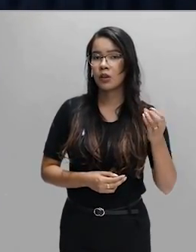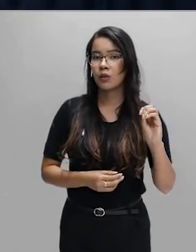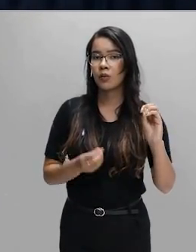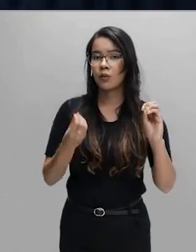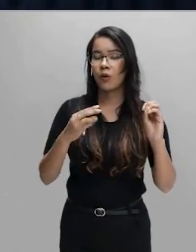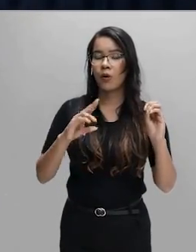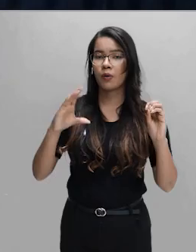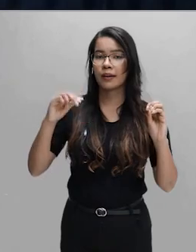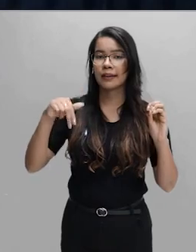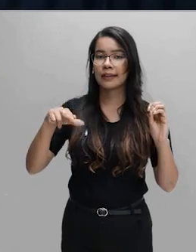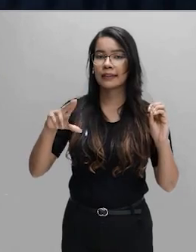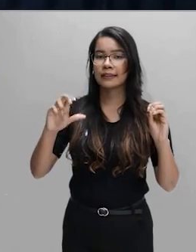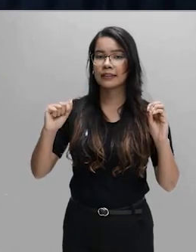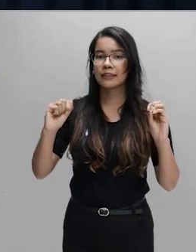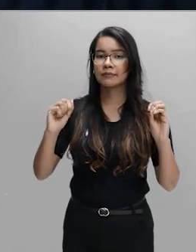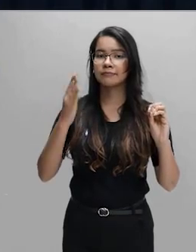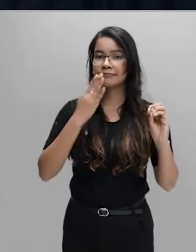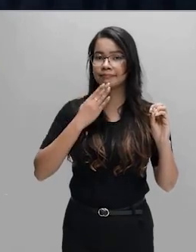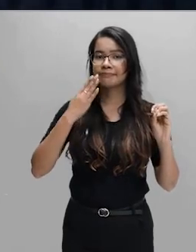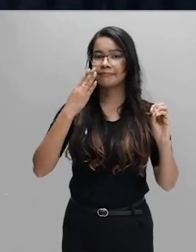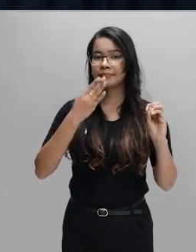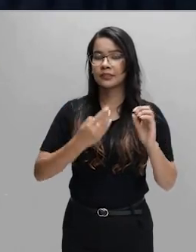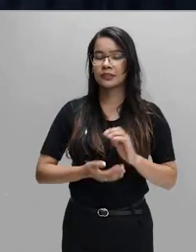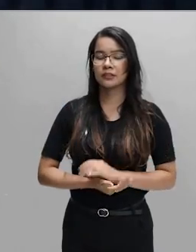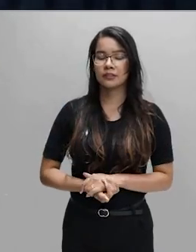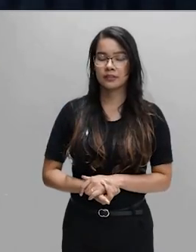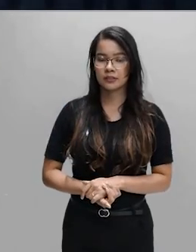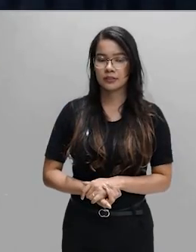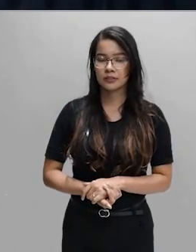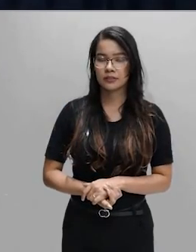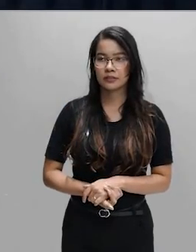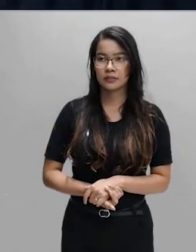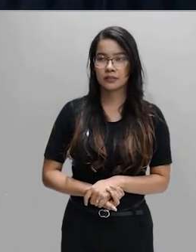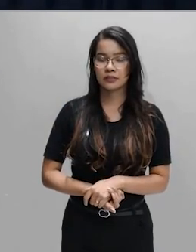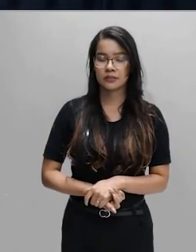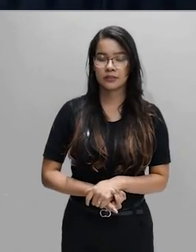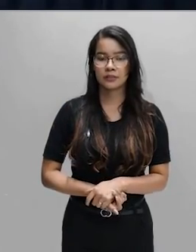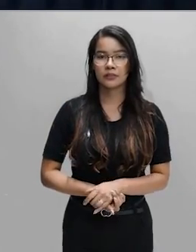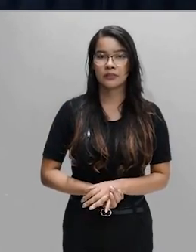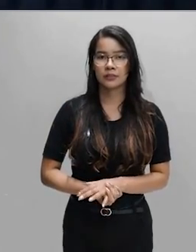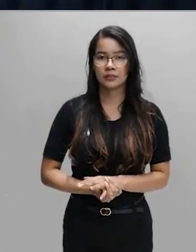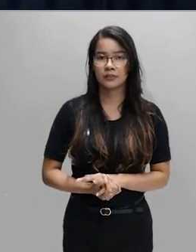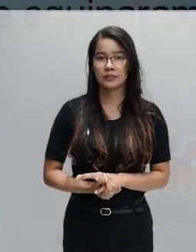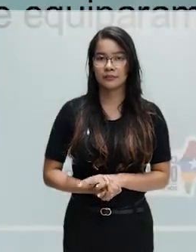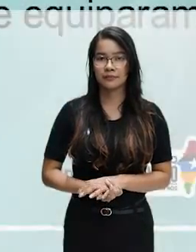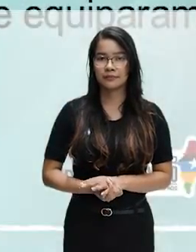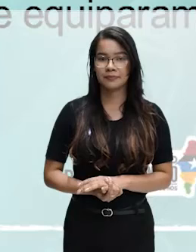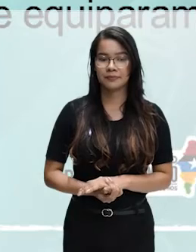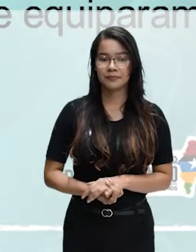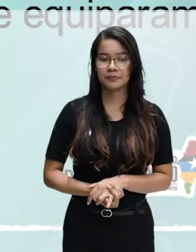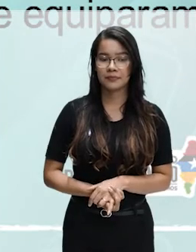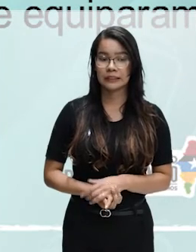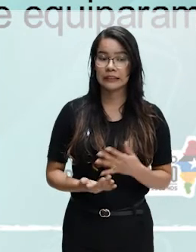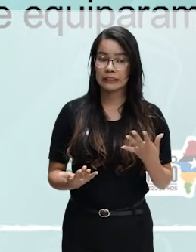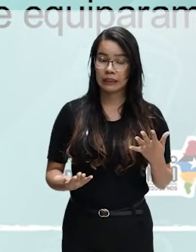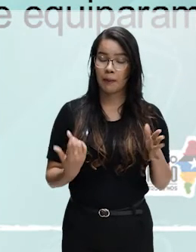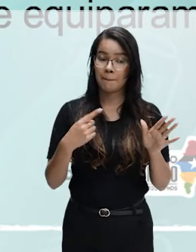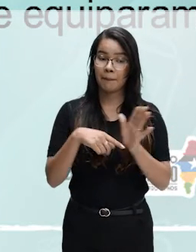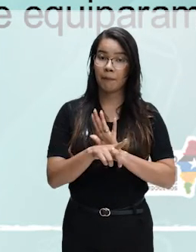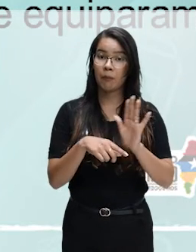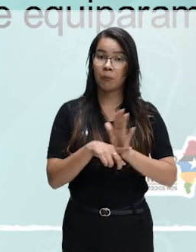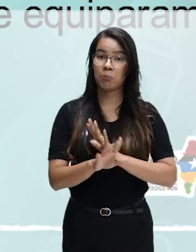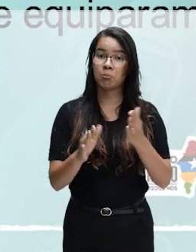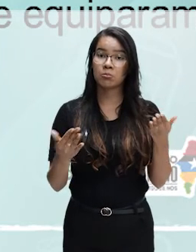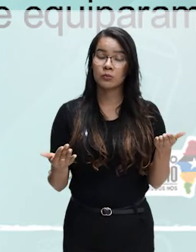né, a etanol pela cana-de-açúcar, e os Estados Unidos com a produção do milho. Então, a pergunta